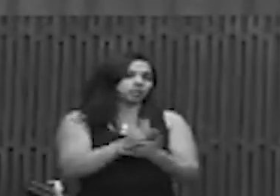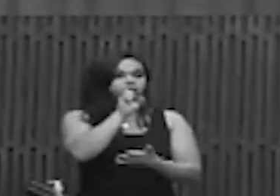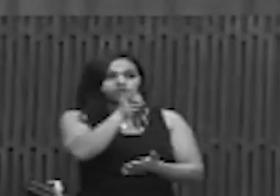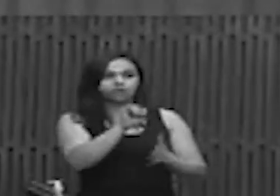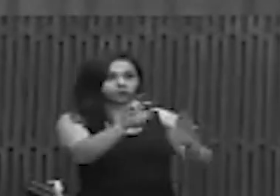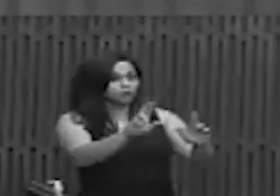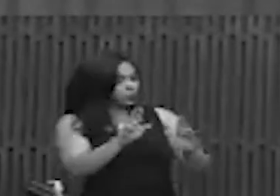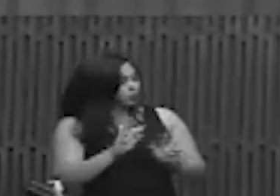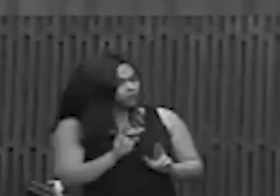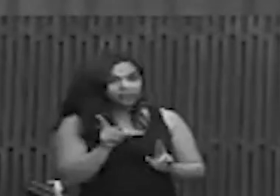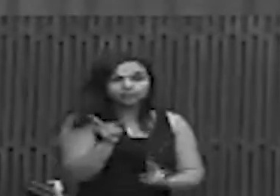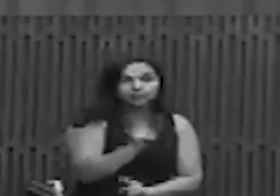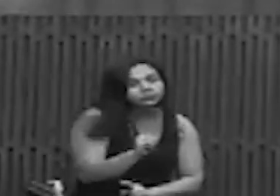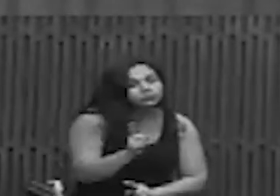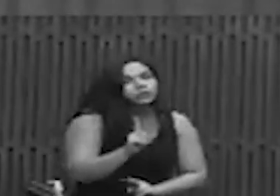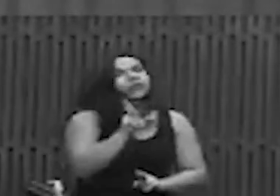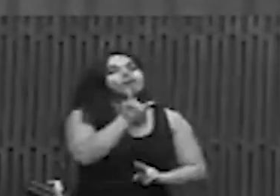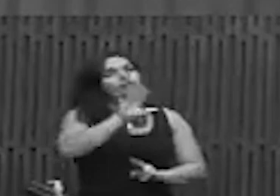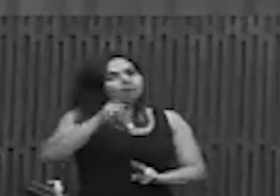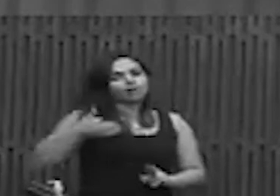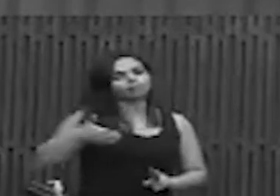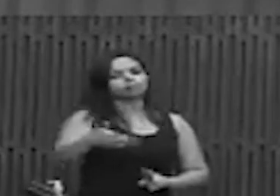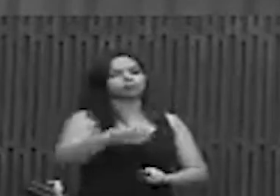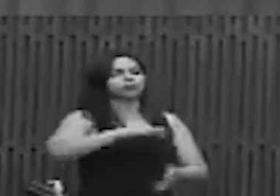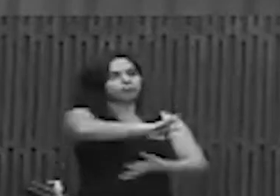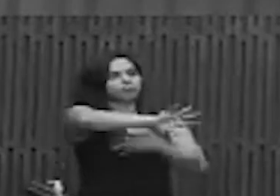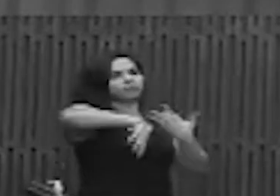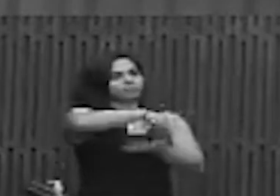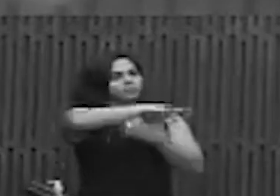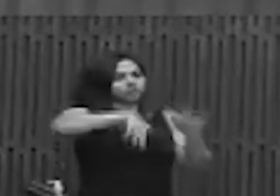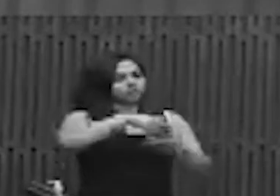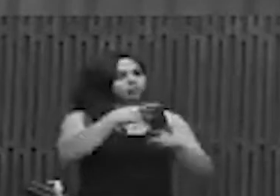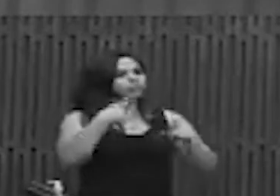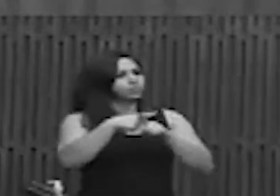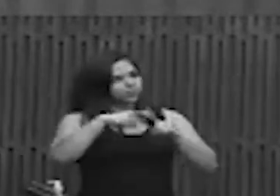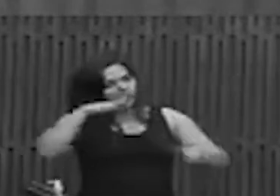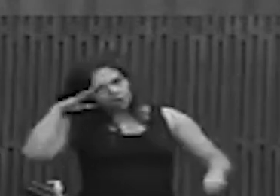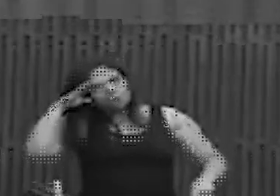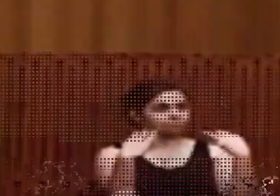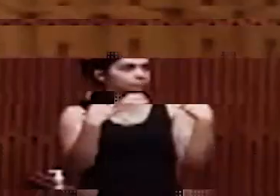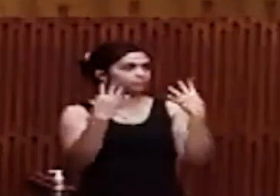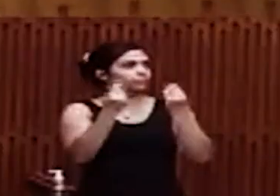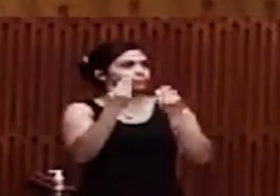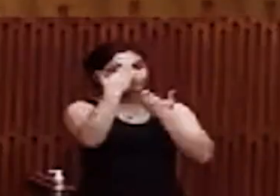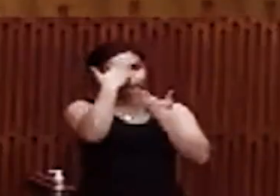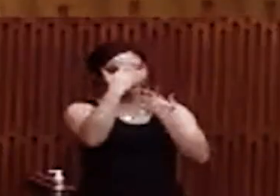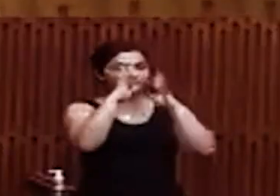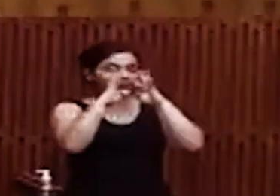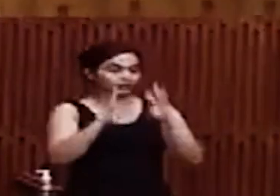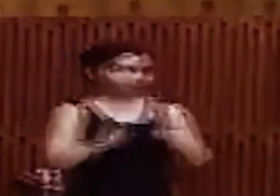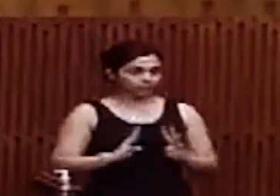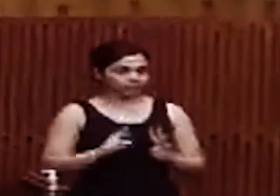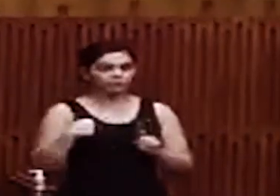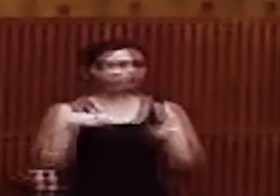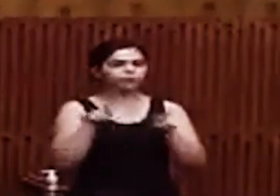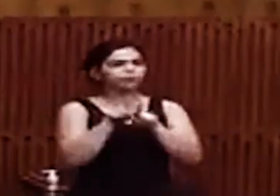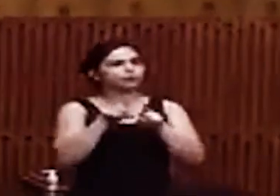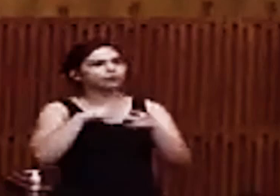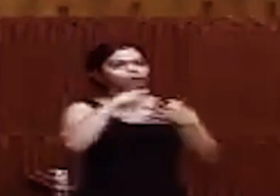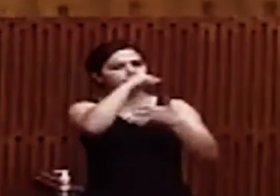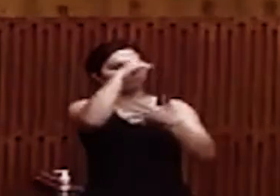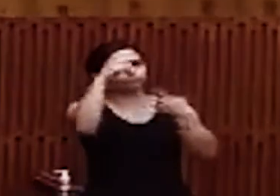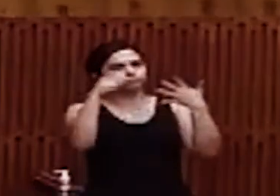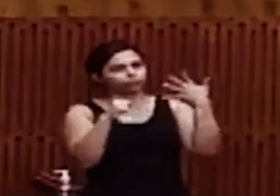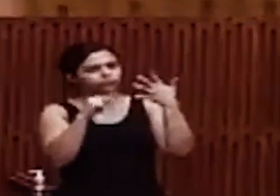começa a respeitar a gente, ou vai virar bagunça, porque aí vai ter que colocar a guarda municipal aqui mesmo, PM. Eu também tenho indicações de segurança,